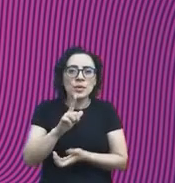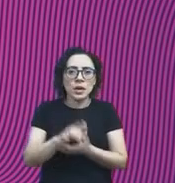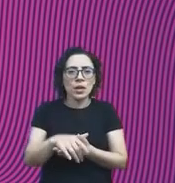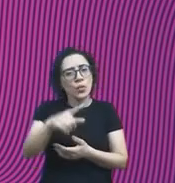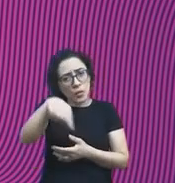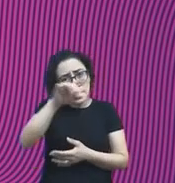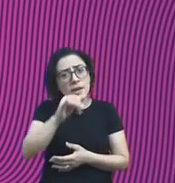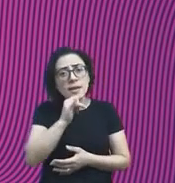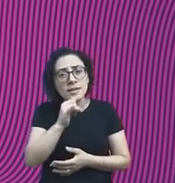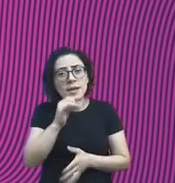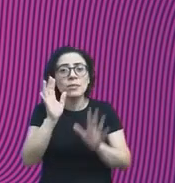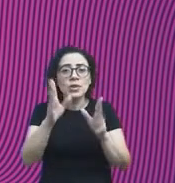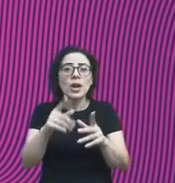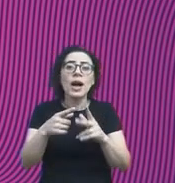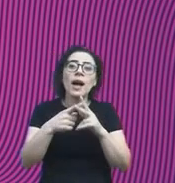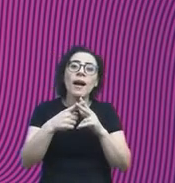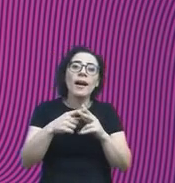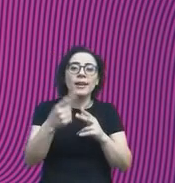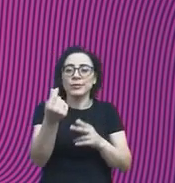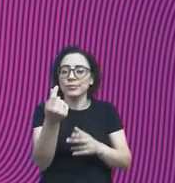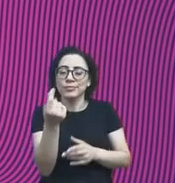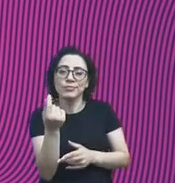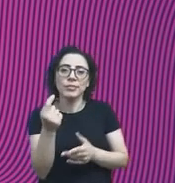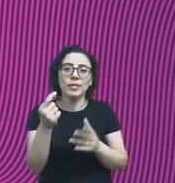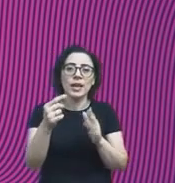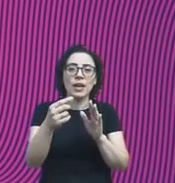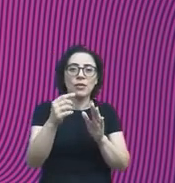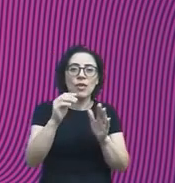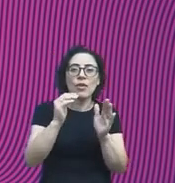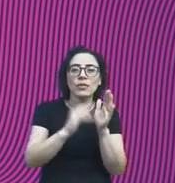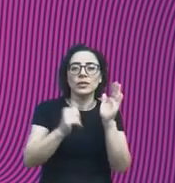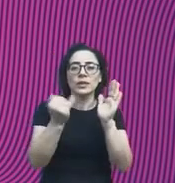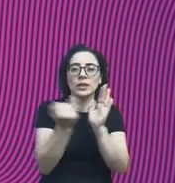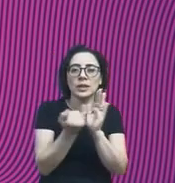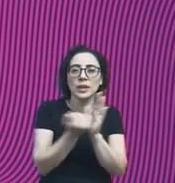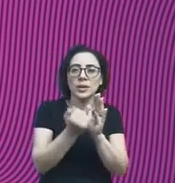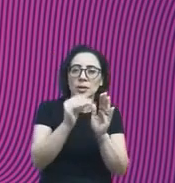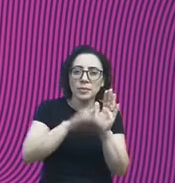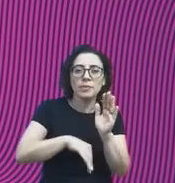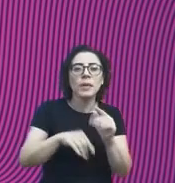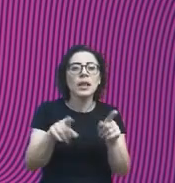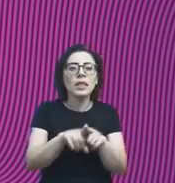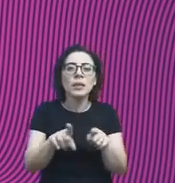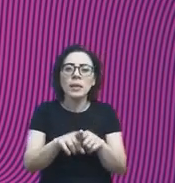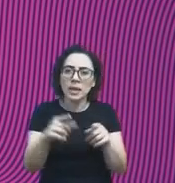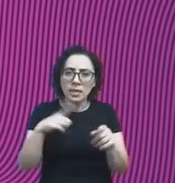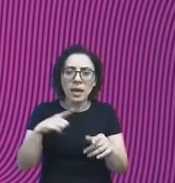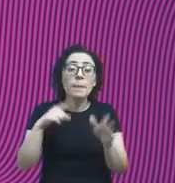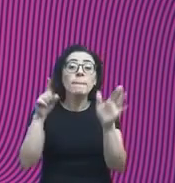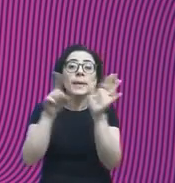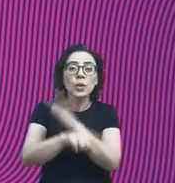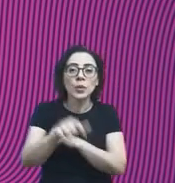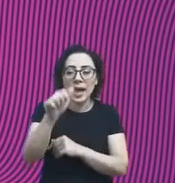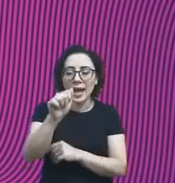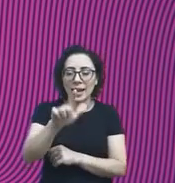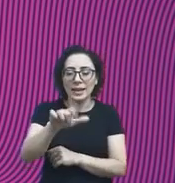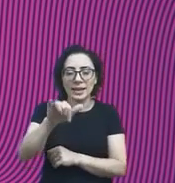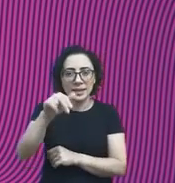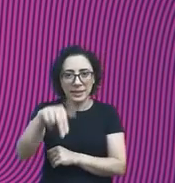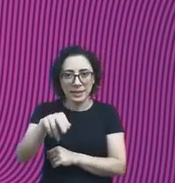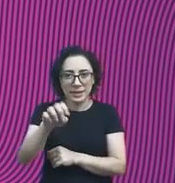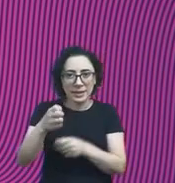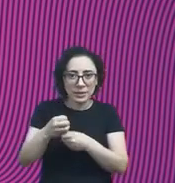parte da reforma tributária, tem a do prontuário, que até uma pergunta do prontuário aqui, que a Aline Medeiros fez, né,